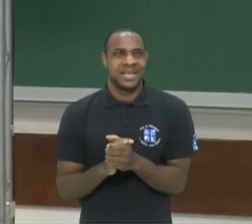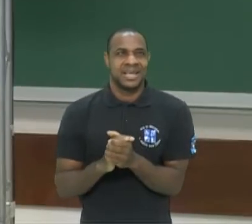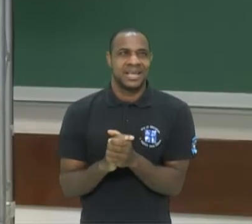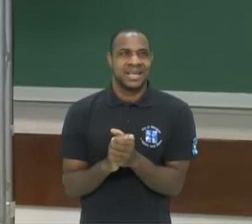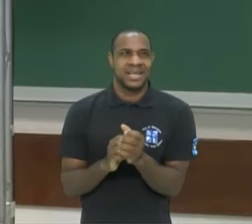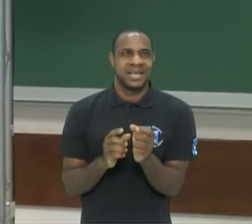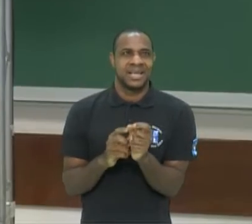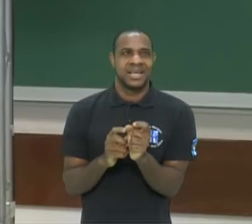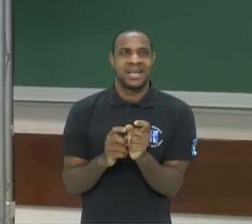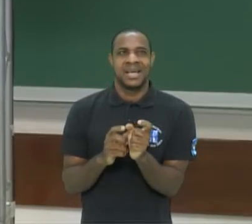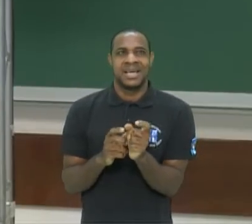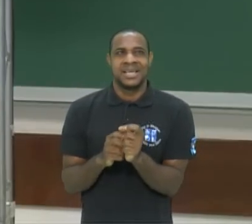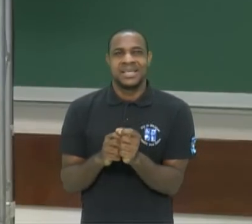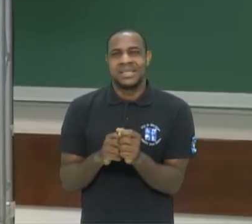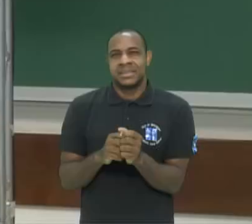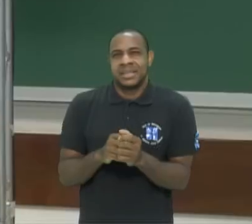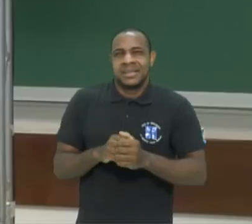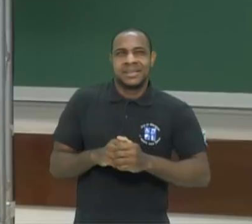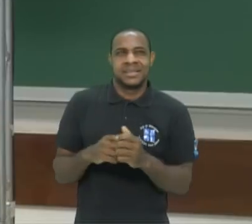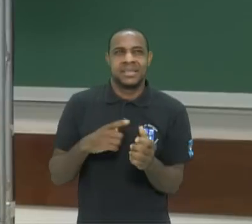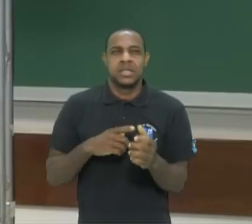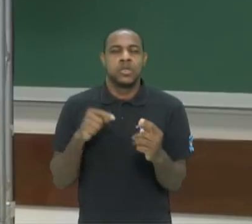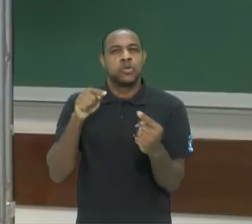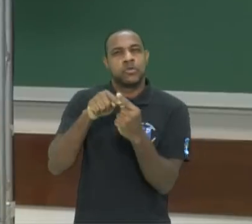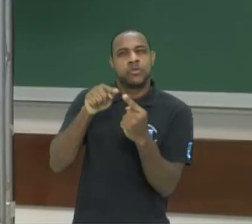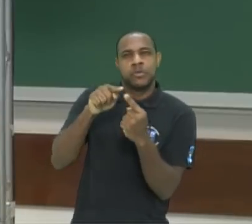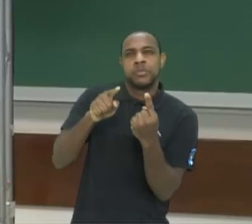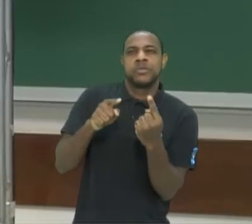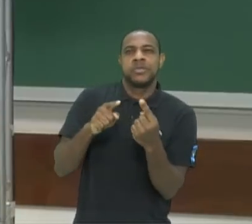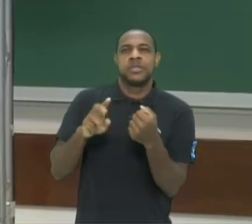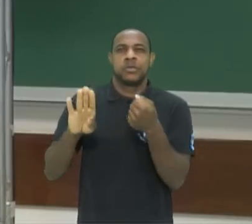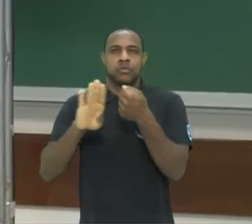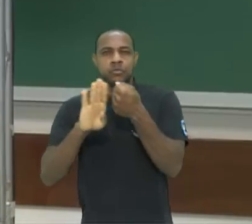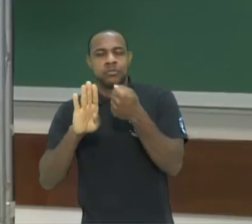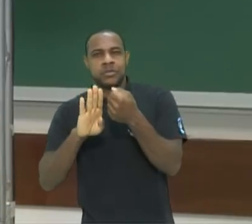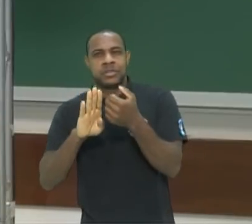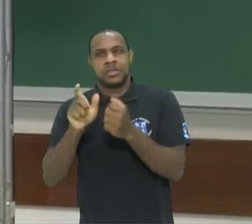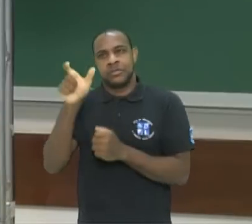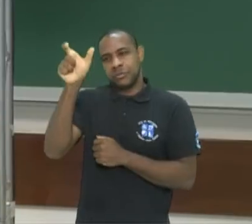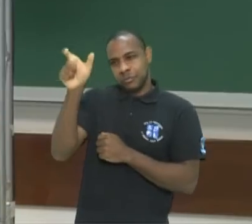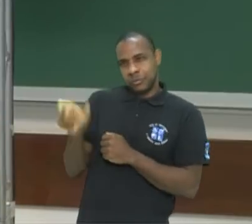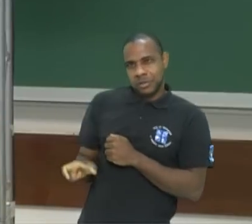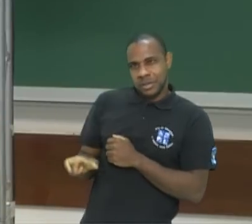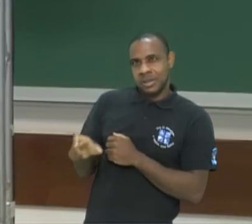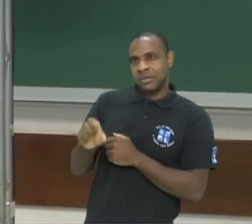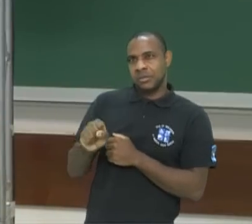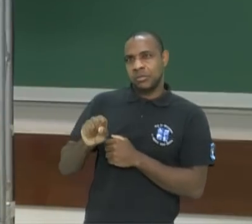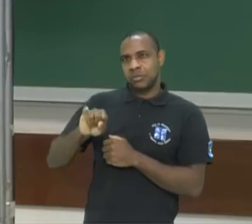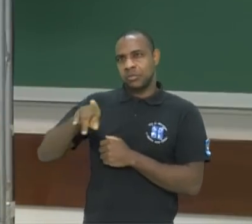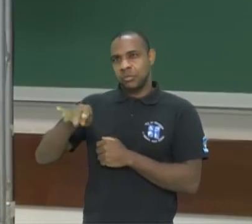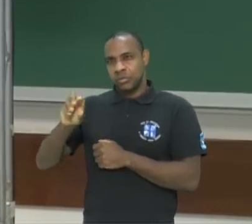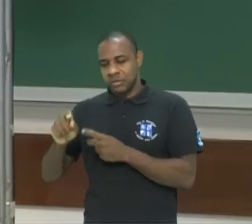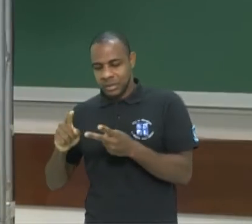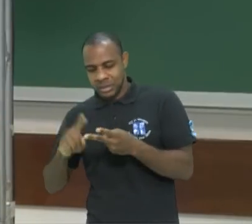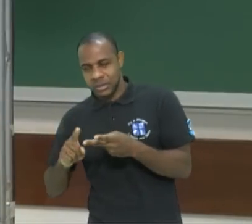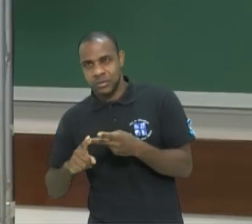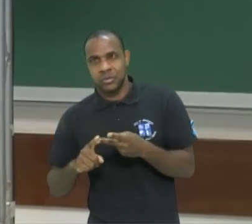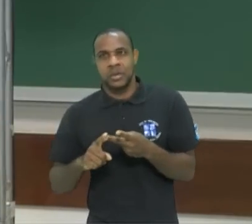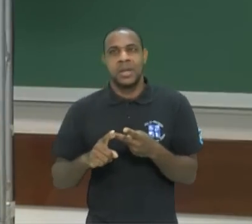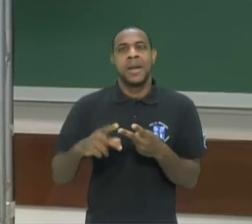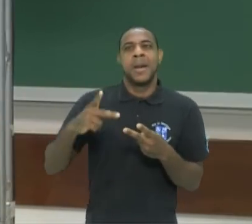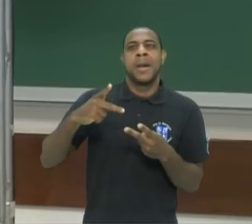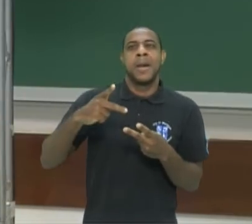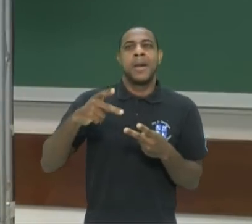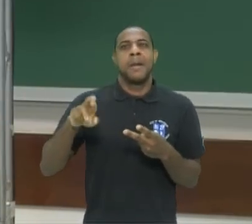ali os tipos de sujeito, os tipos de predicado, lembram disso? Que os tipos de predicado nós tínhamos 3,